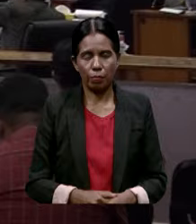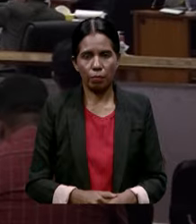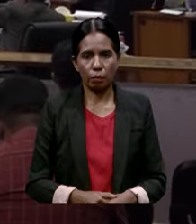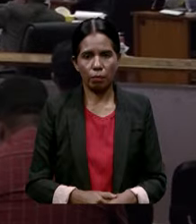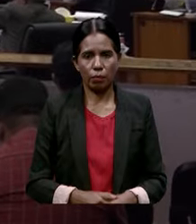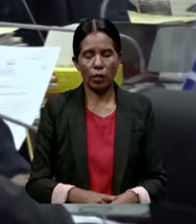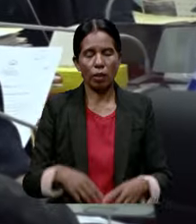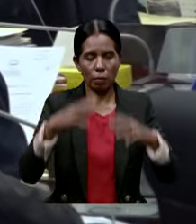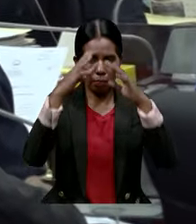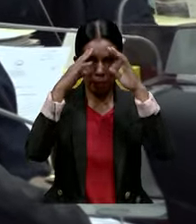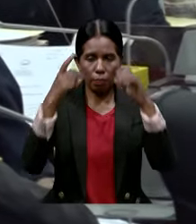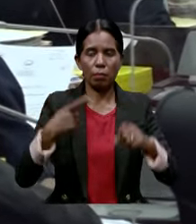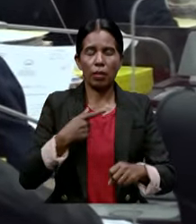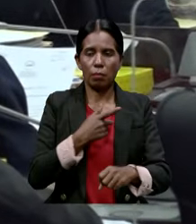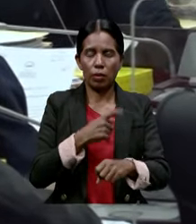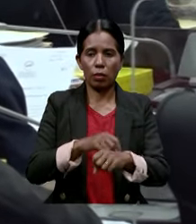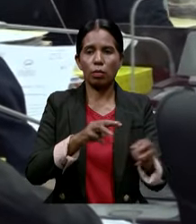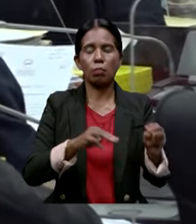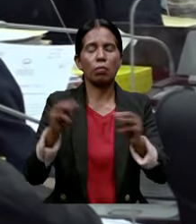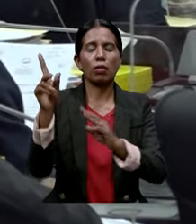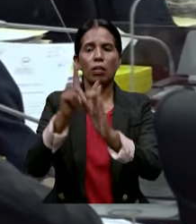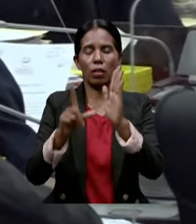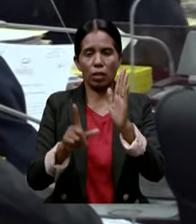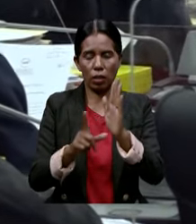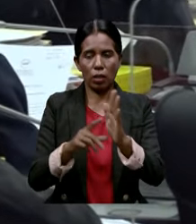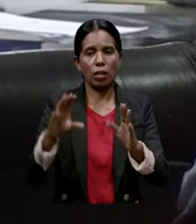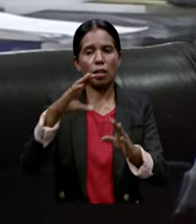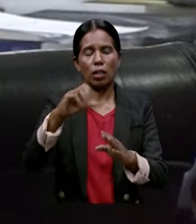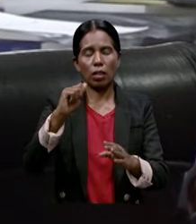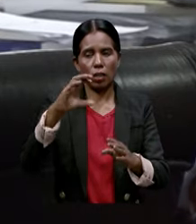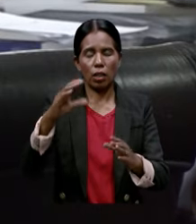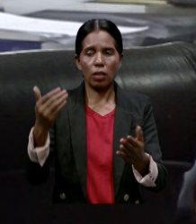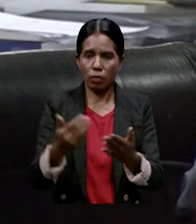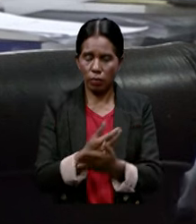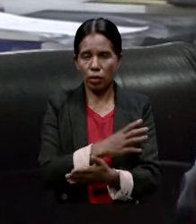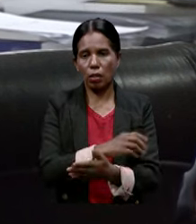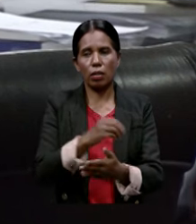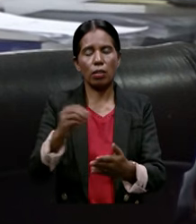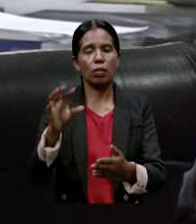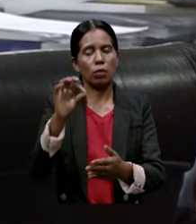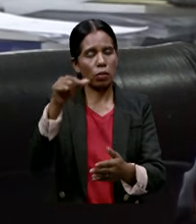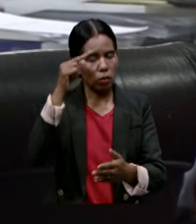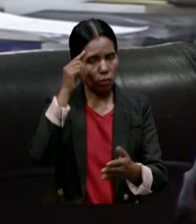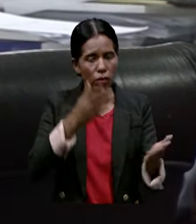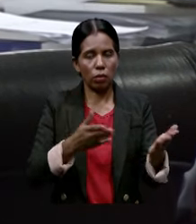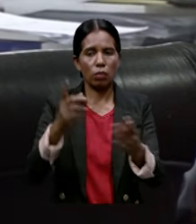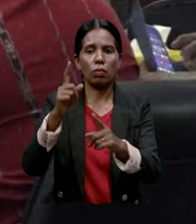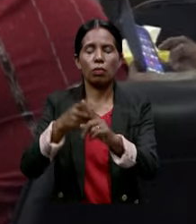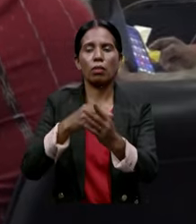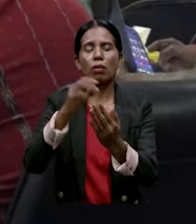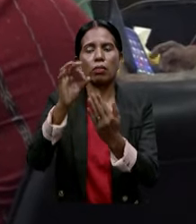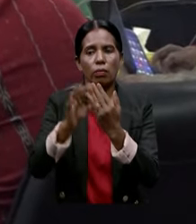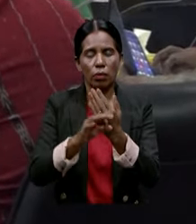O Parlamento Nacional continua a eleição para candidato comissário Fong, Comissão Anticorrupção, neve nono governo submete em Fulham, fevereiro,